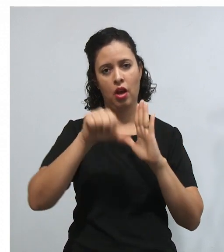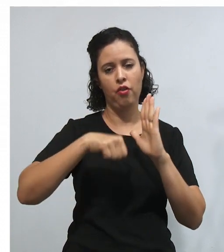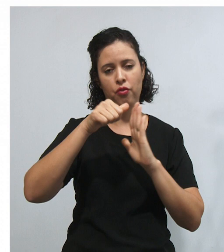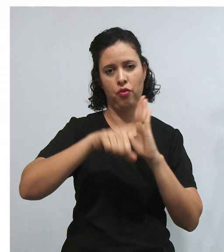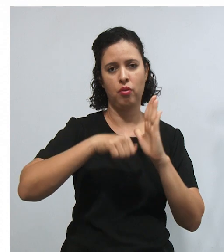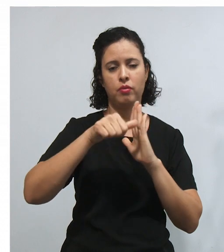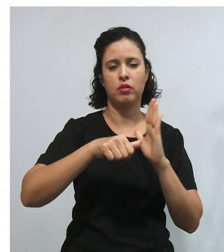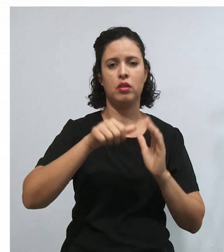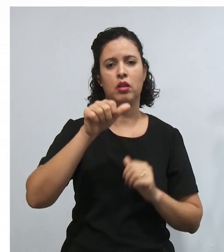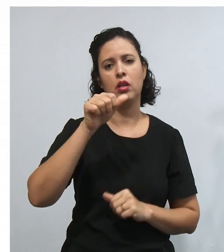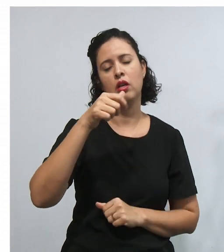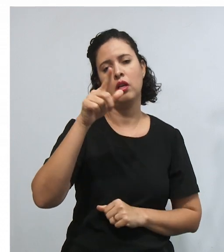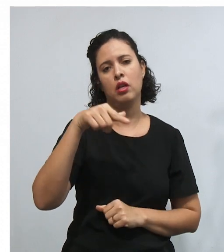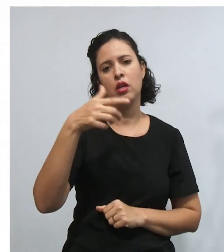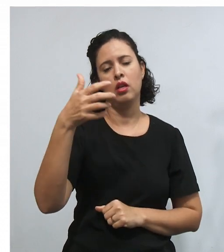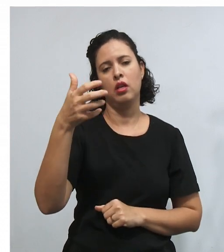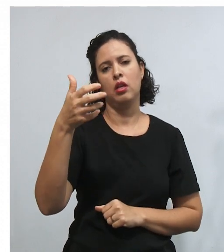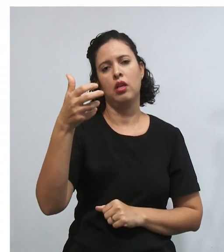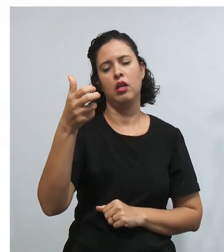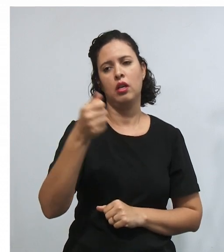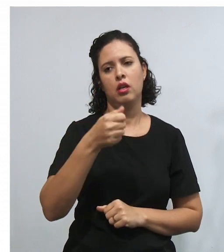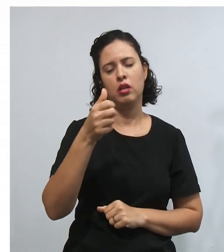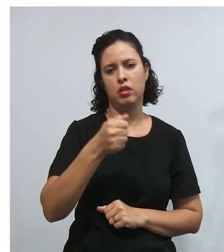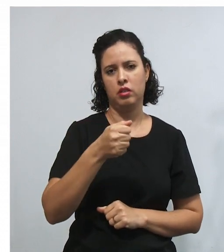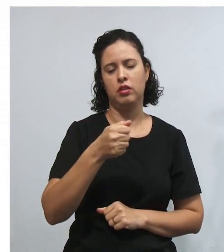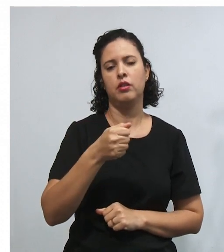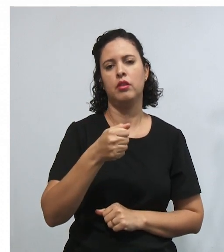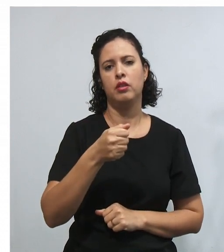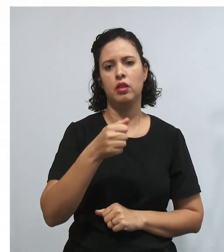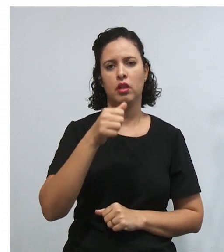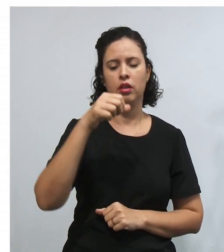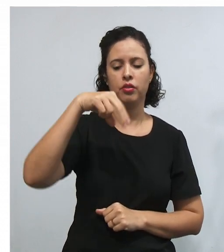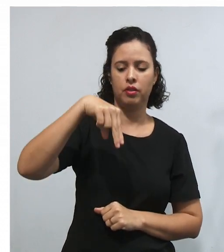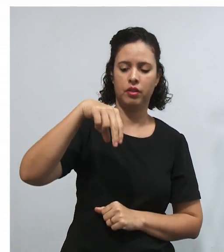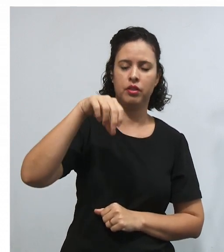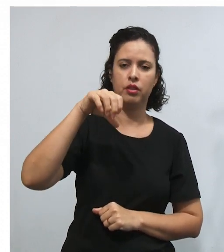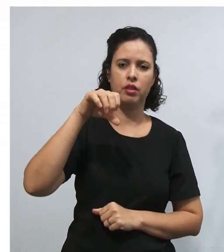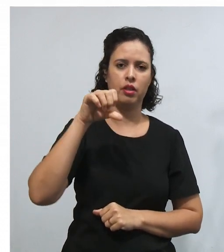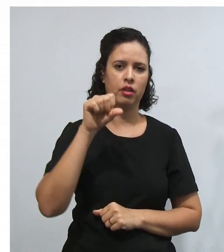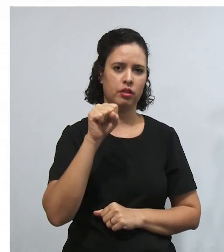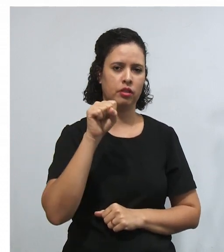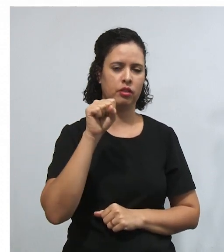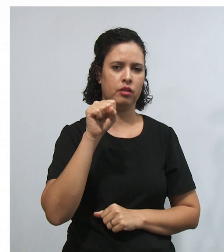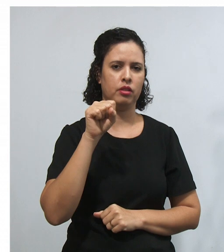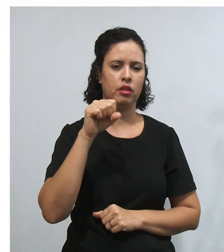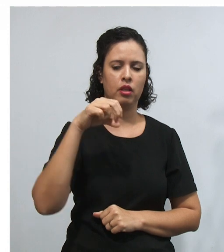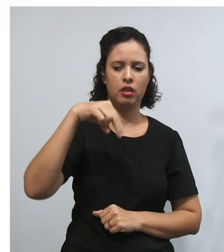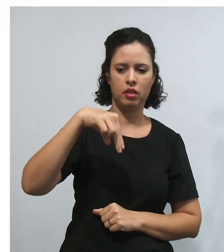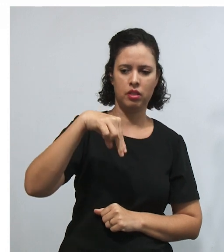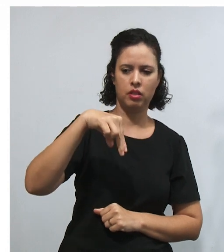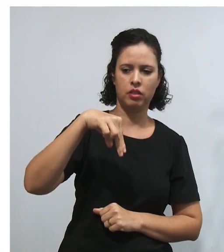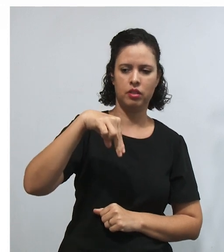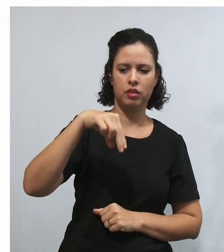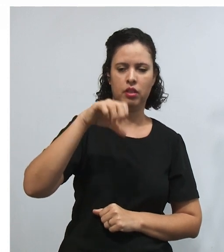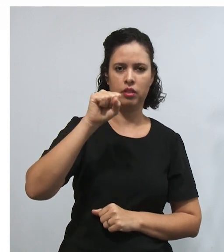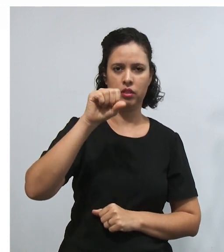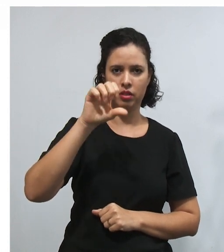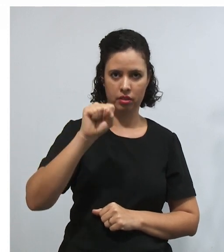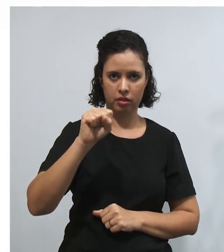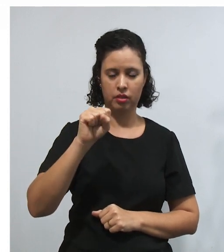da Previdência, né? E nós sabemos que, de fato, ela já passou a entrar em vigor, né? Isso